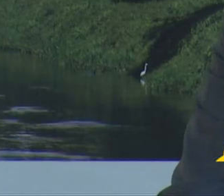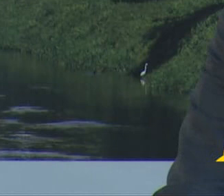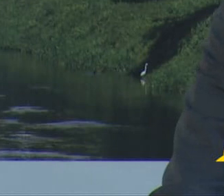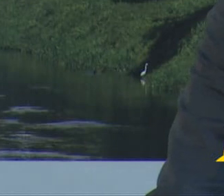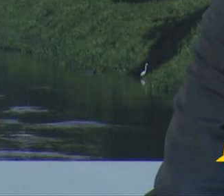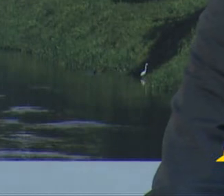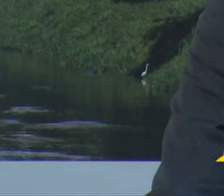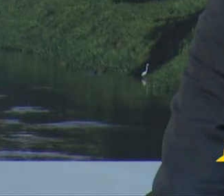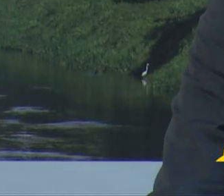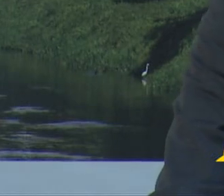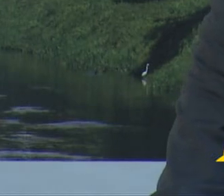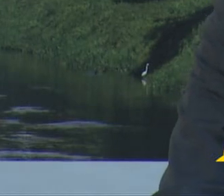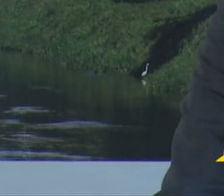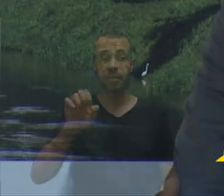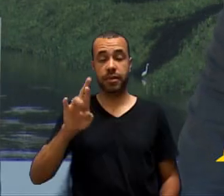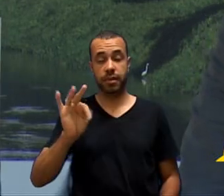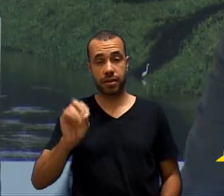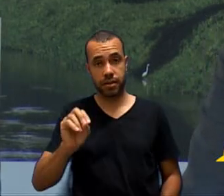doutor Alberto,